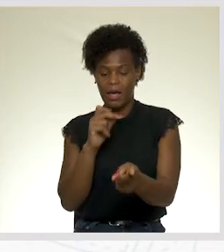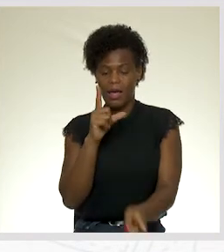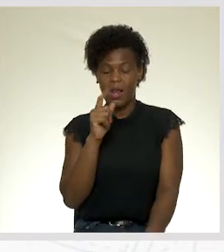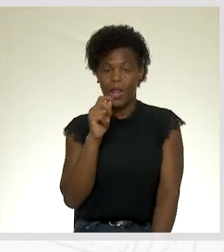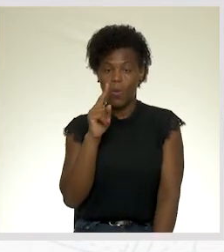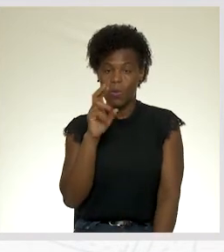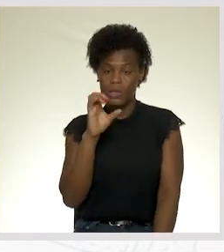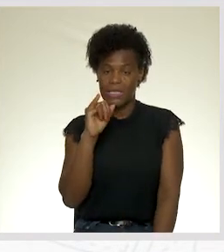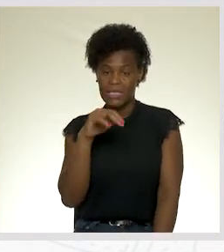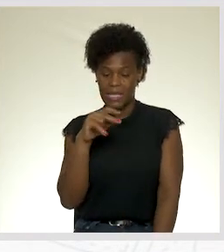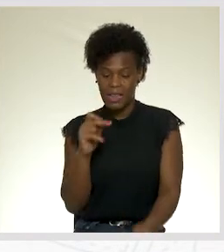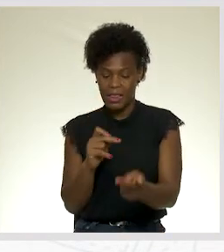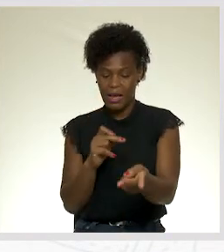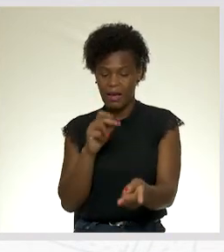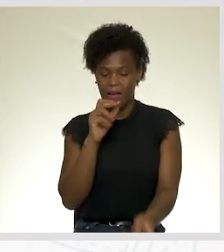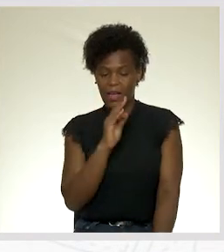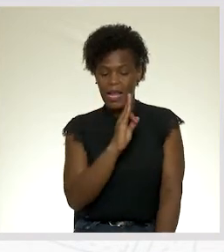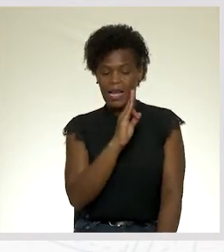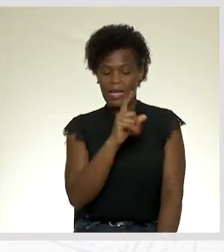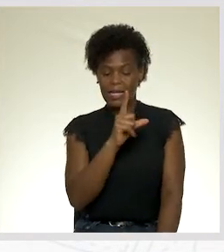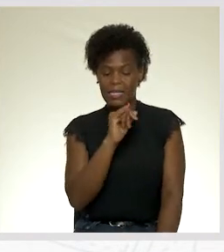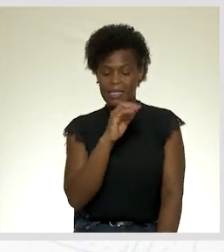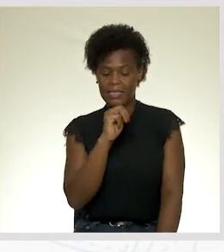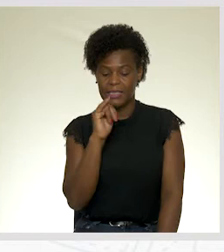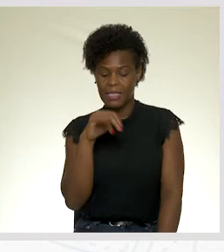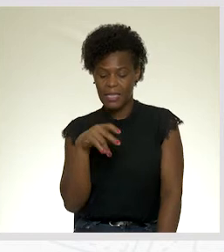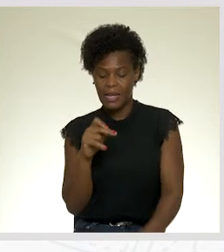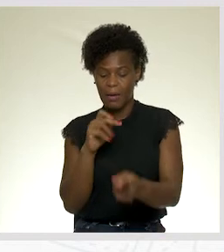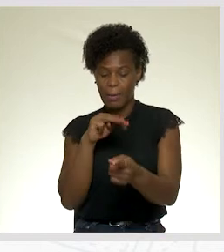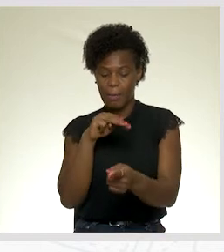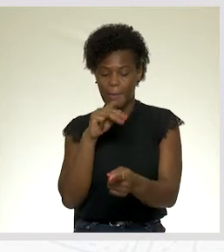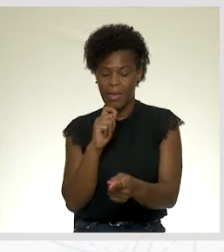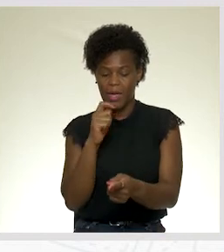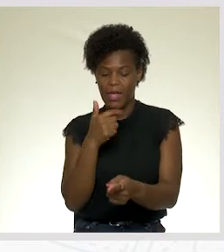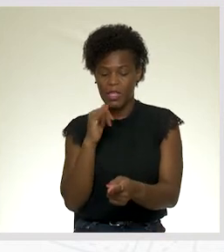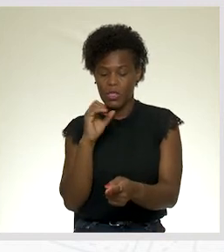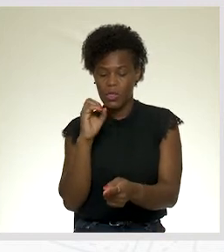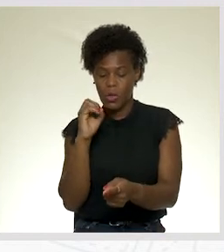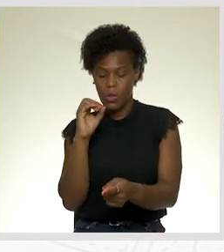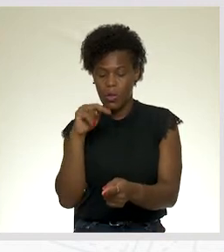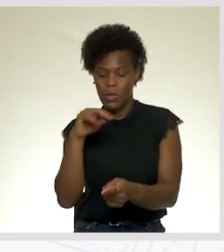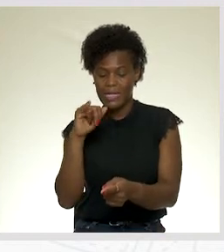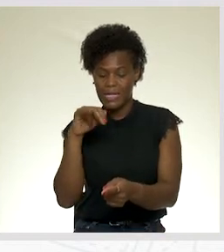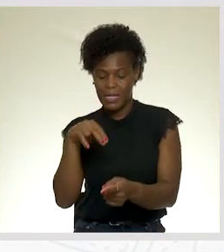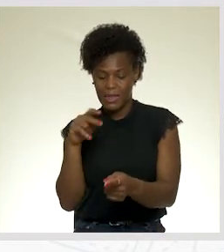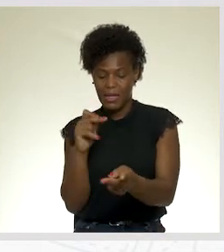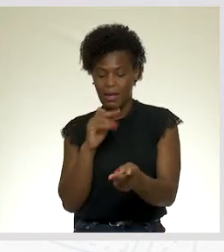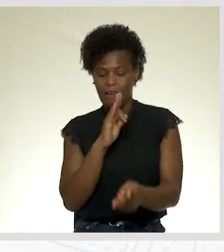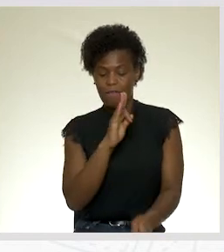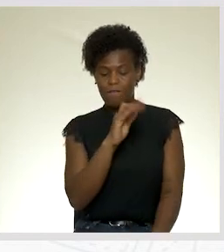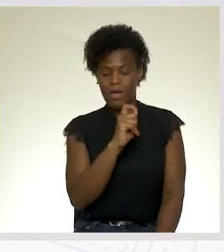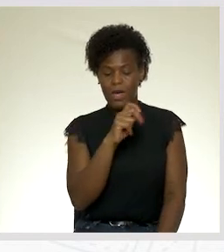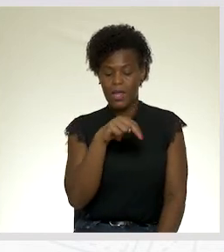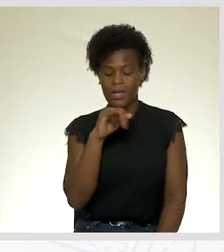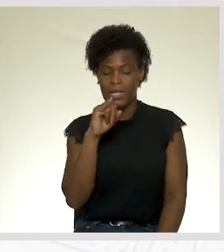metionina, temos a fenilalanina, temos a trionina e triptofano e valina. E como aminoácidos não